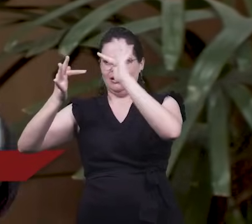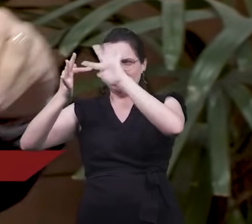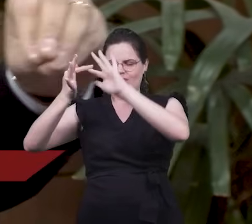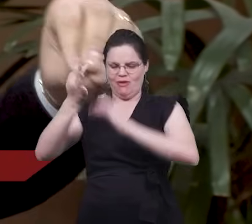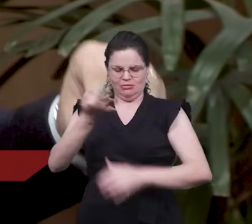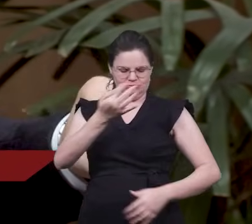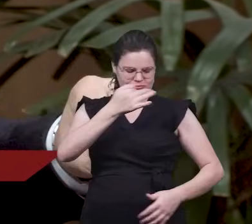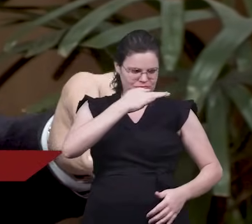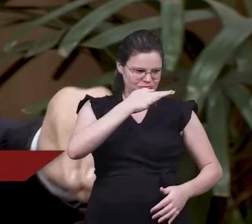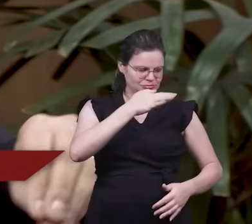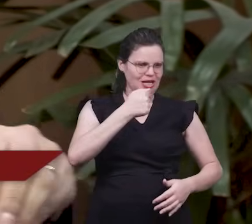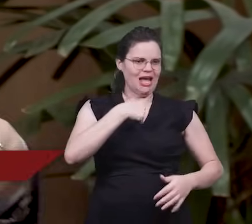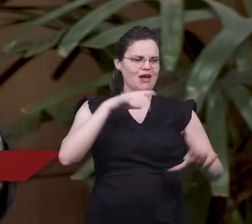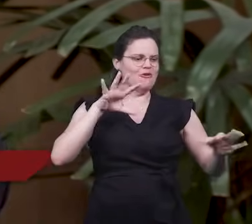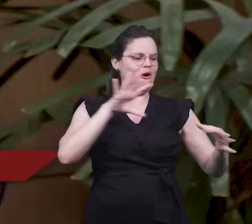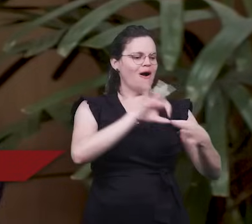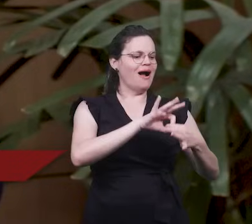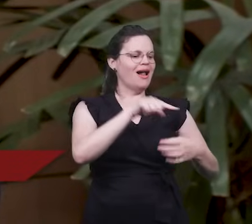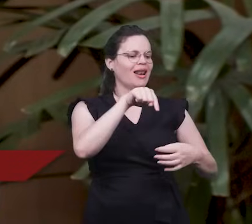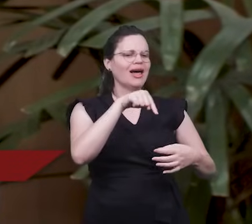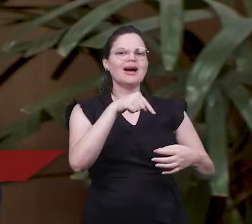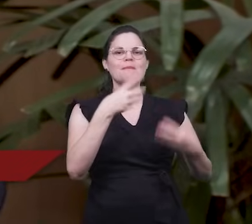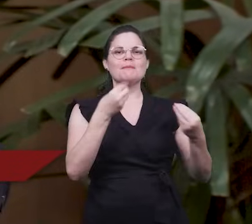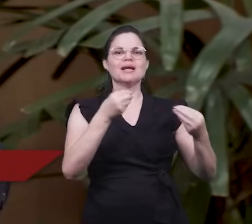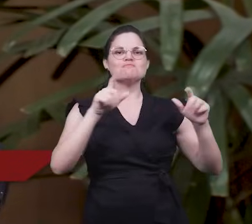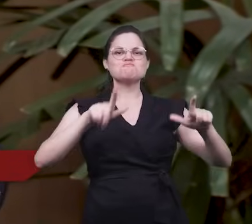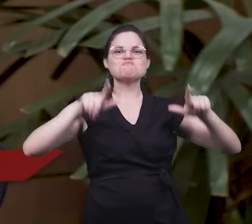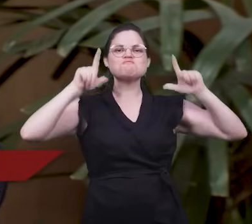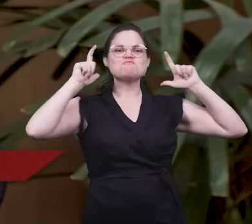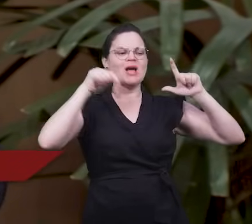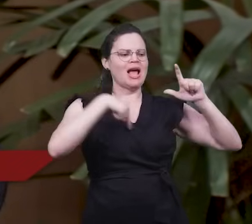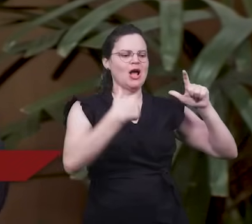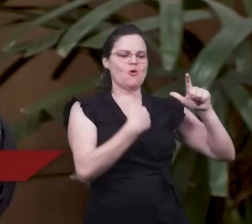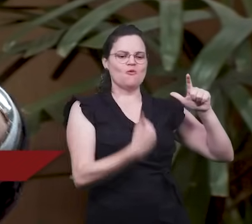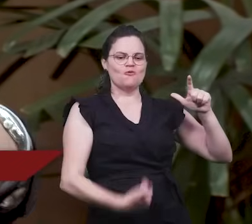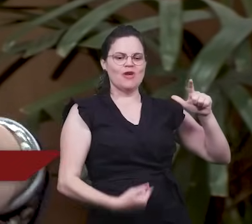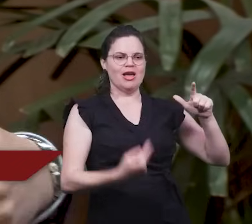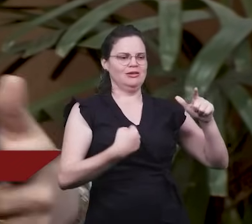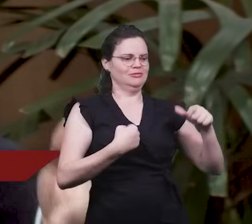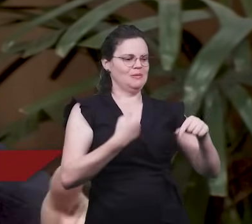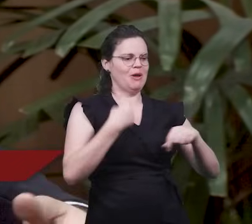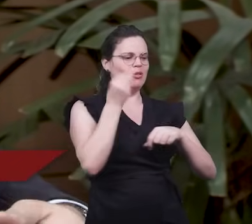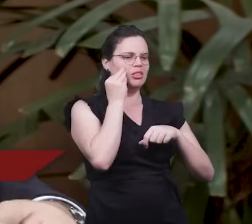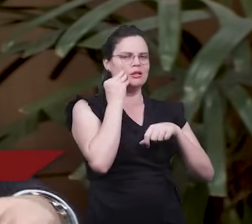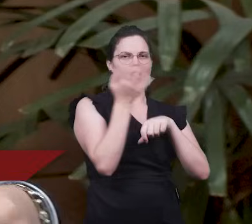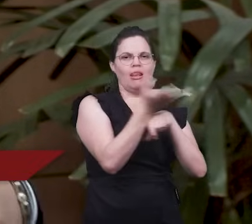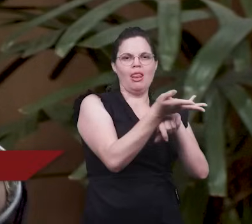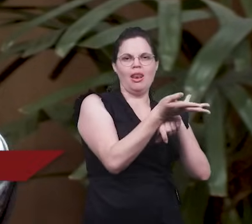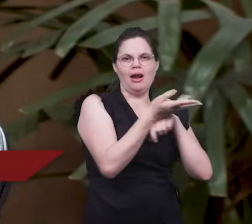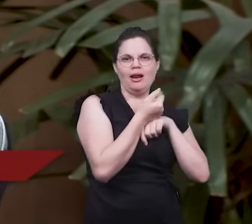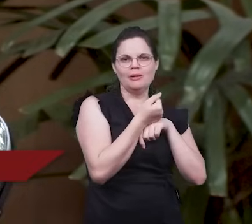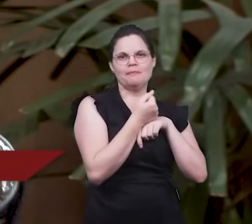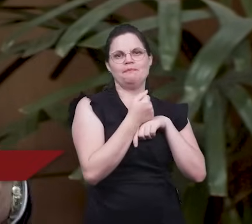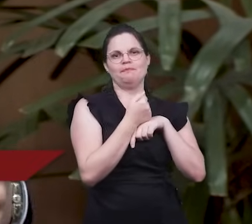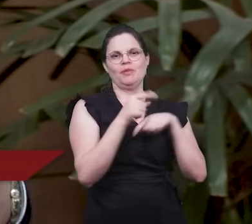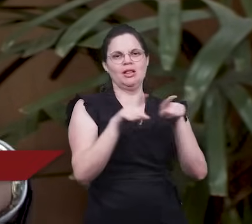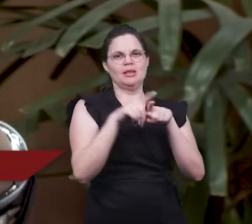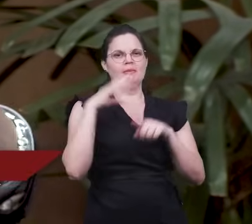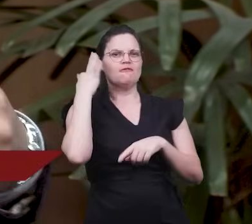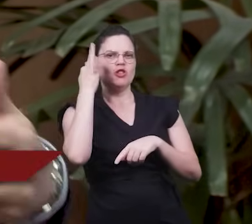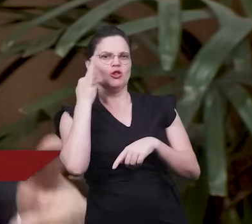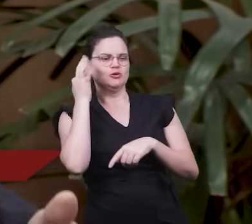ligada à filosofia, a fé está ligada aos ritos que o homem achava que eram os